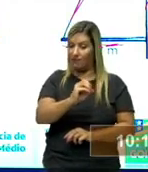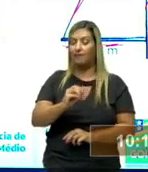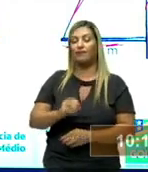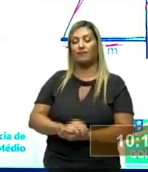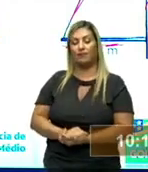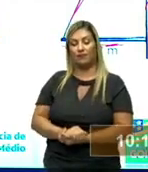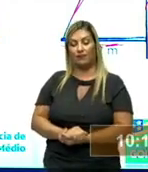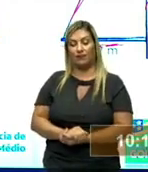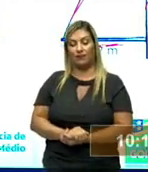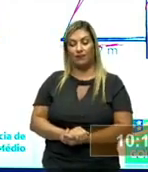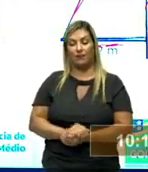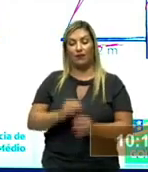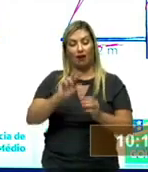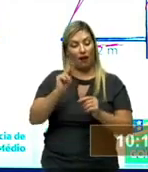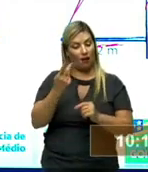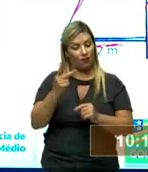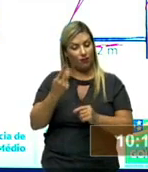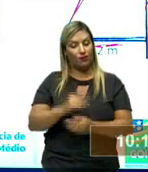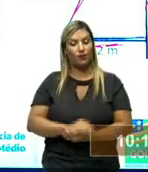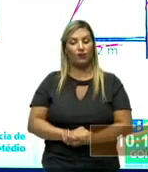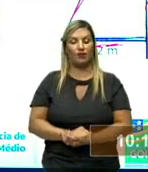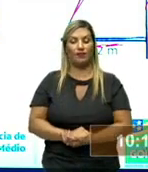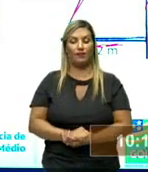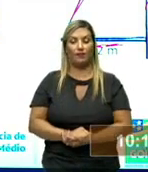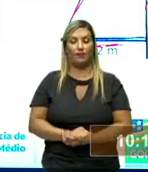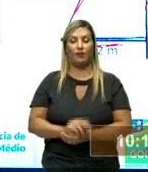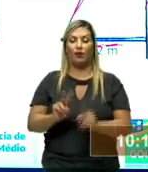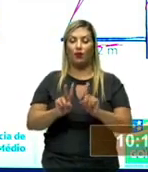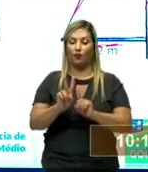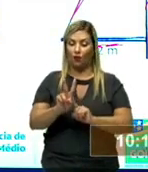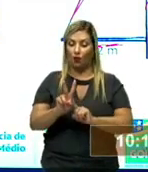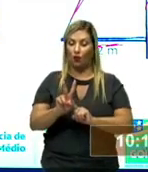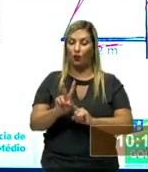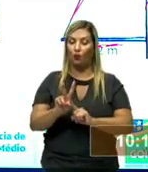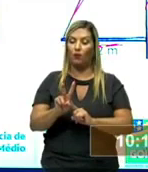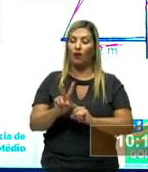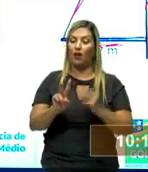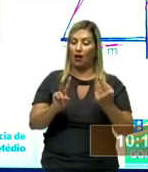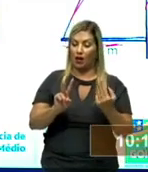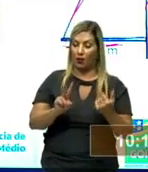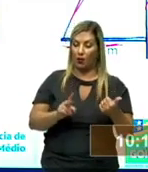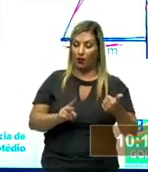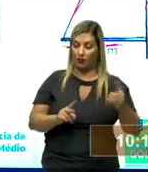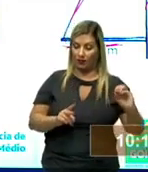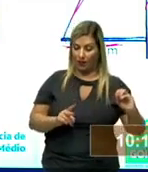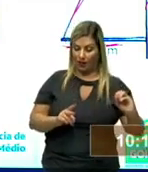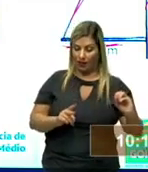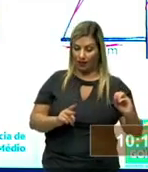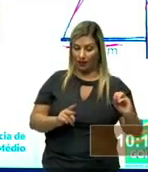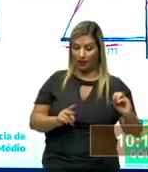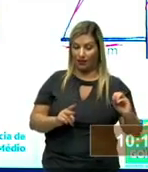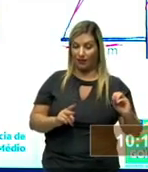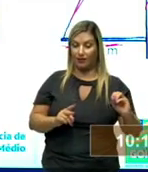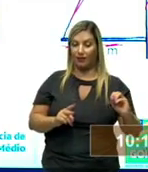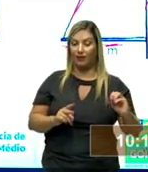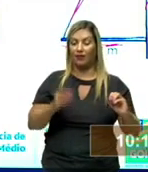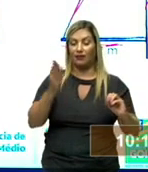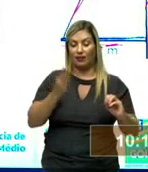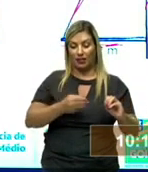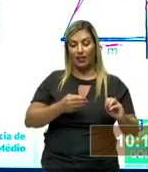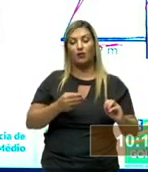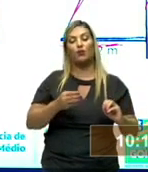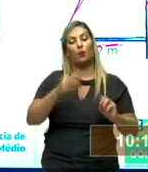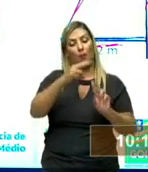a minha altura o volume vai ser igual a 10 3D pi centímetros